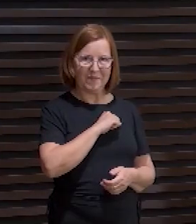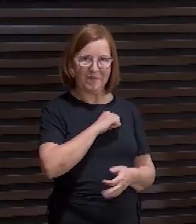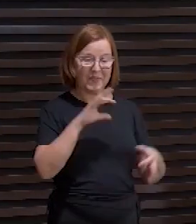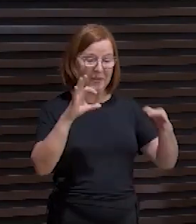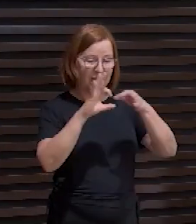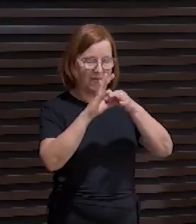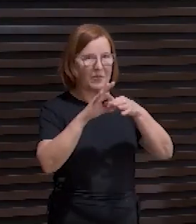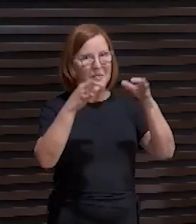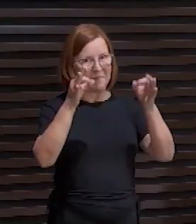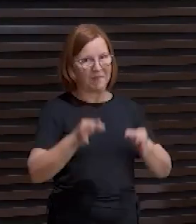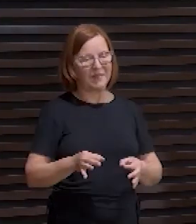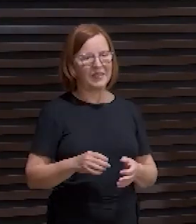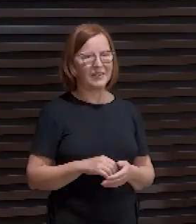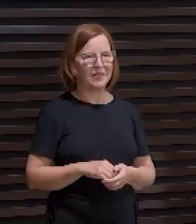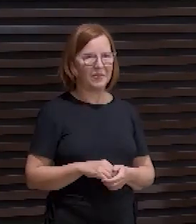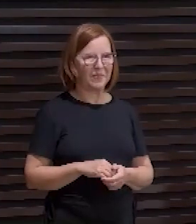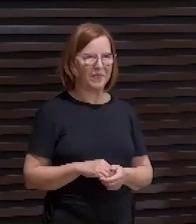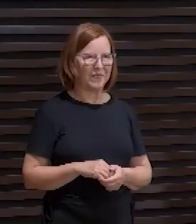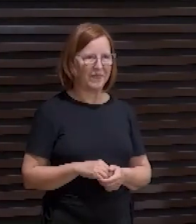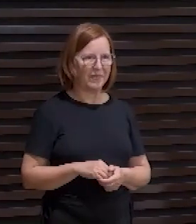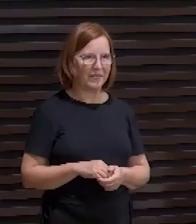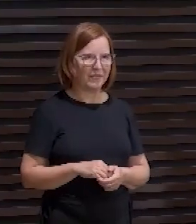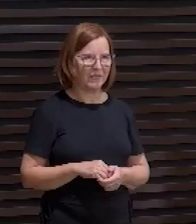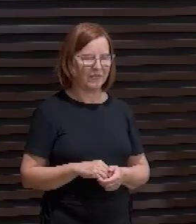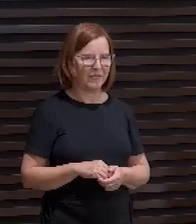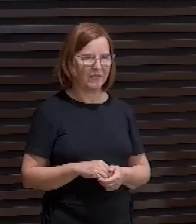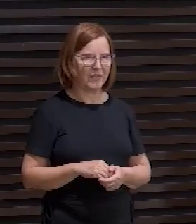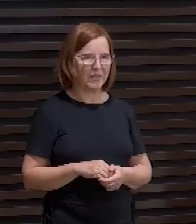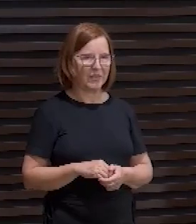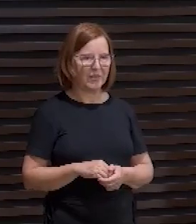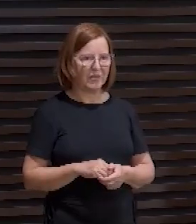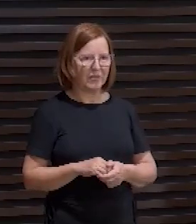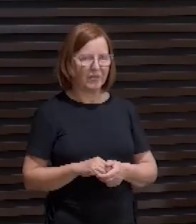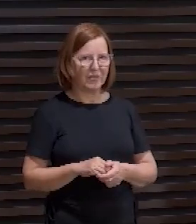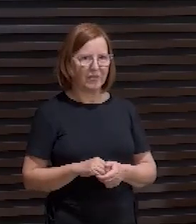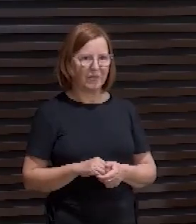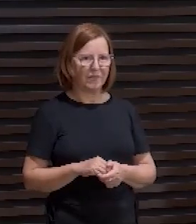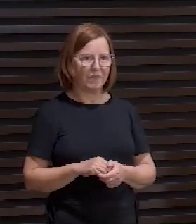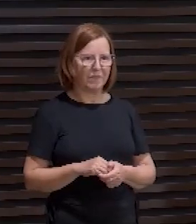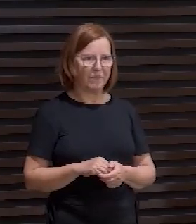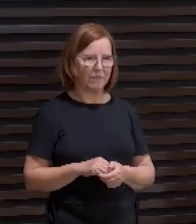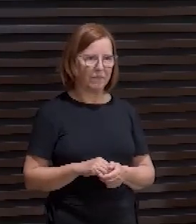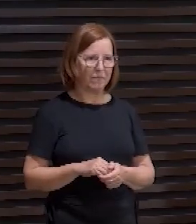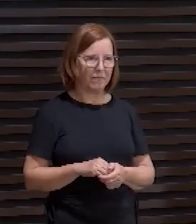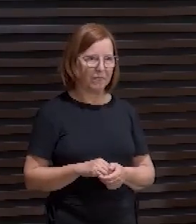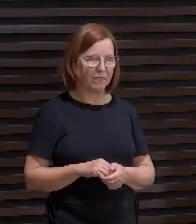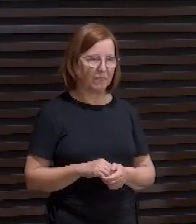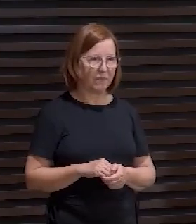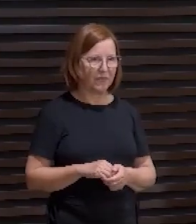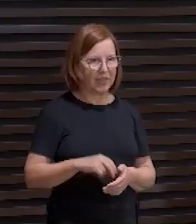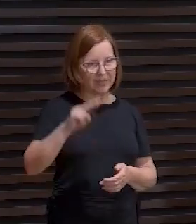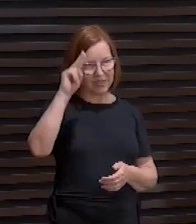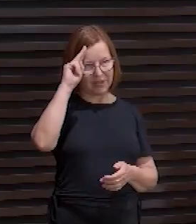O fato de vivermos assim em igreja é o amor. É o que nos vincula em perfeição. Segunda-feira, um